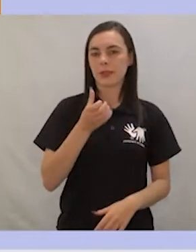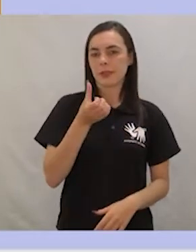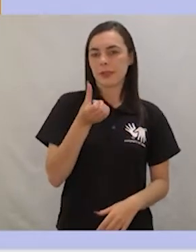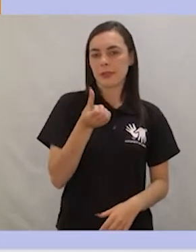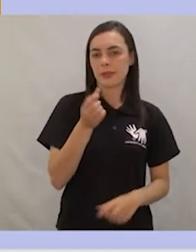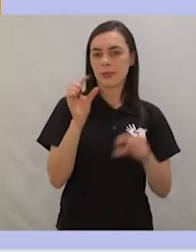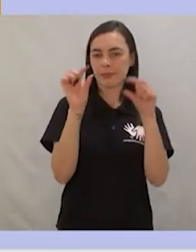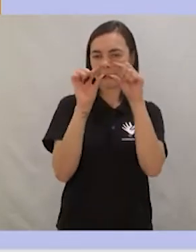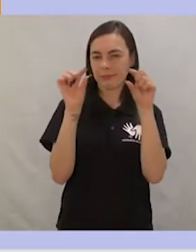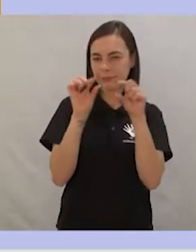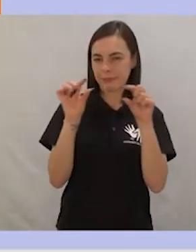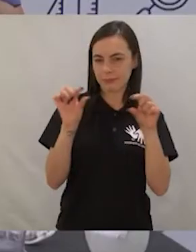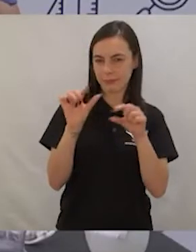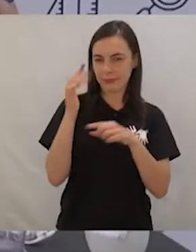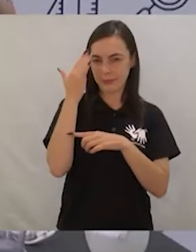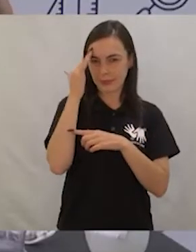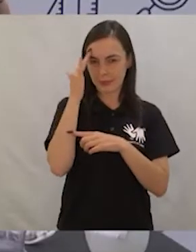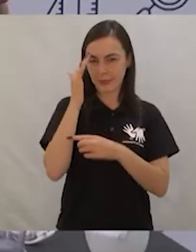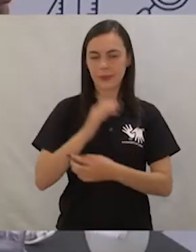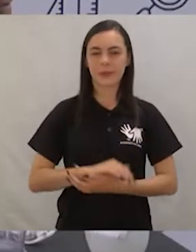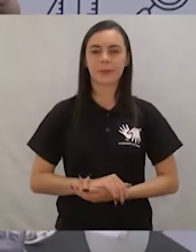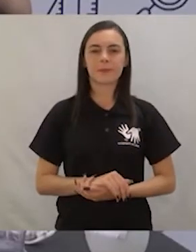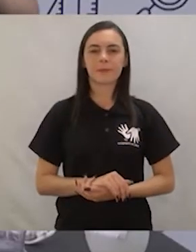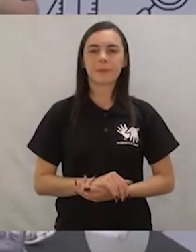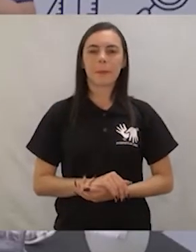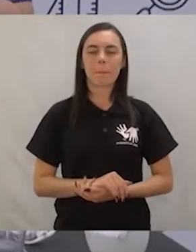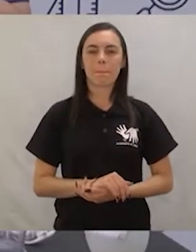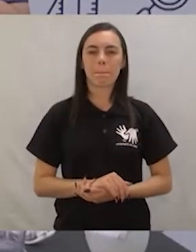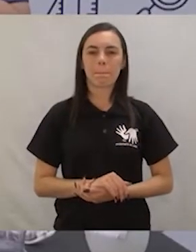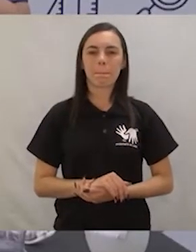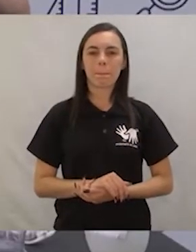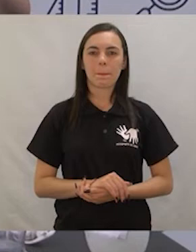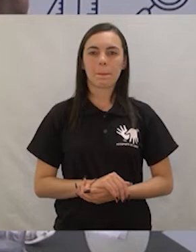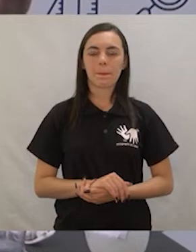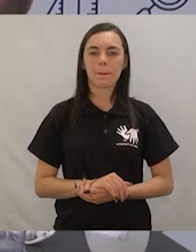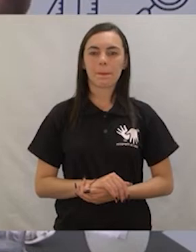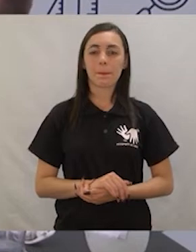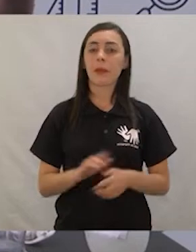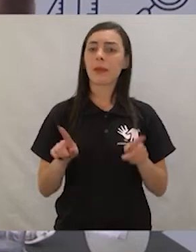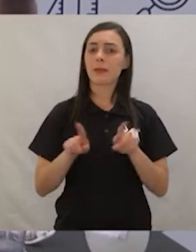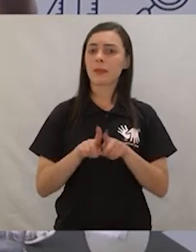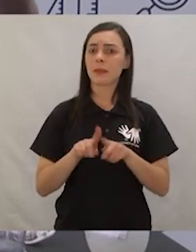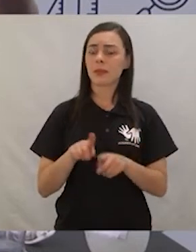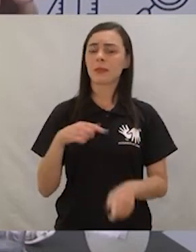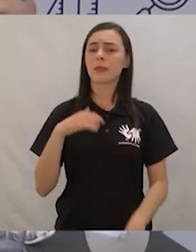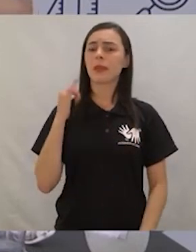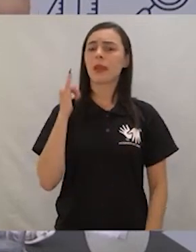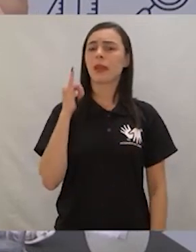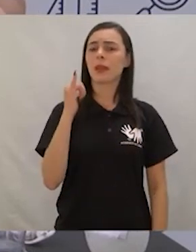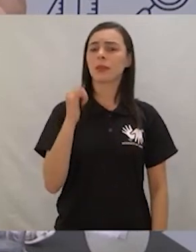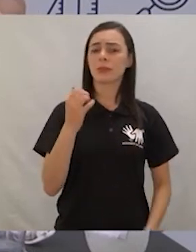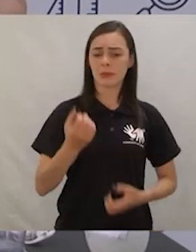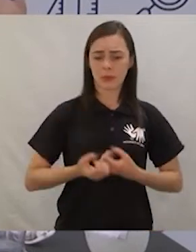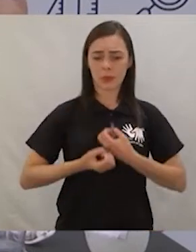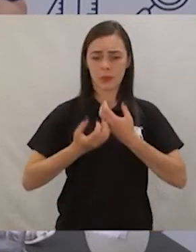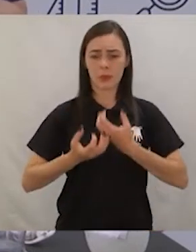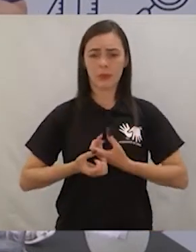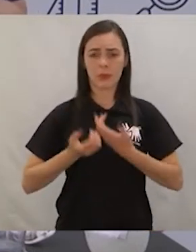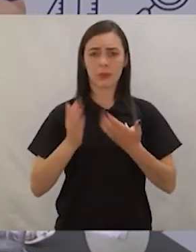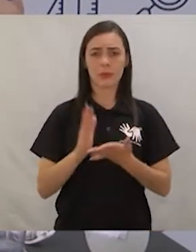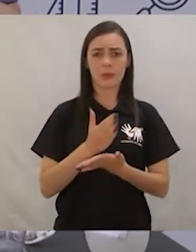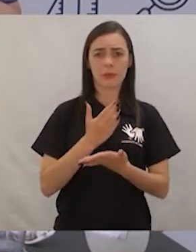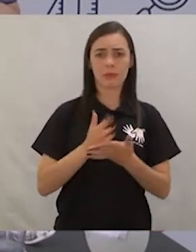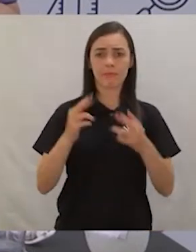6 versos. Conseguiram entender? Isto mesmo. E a professora disse que em alguns poemas